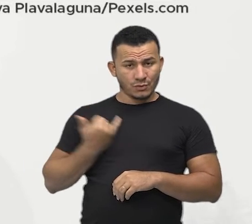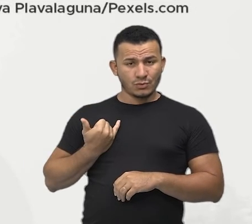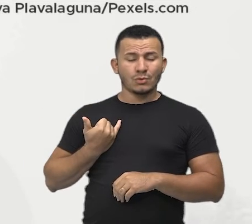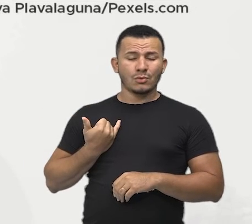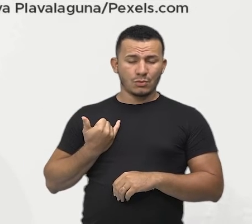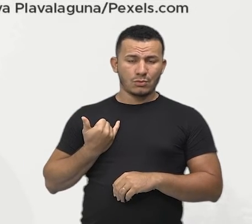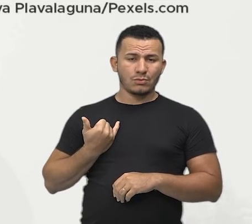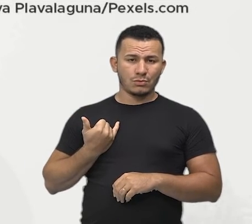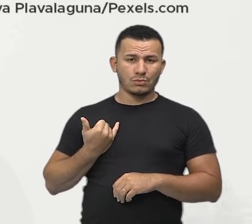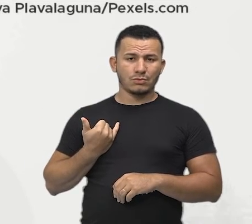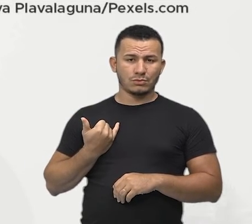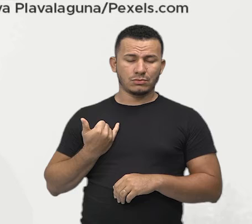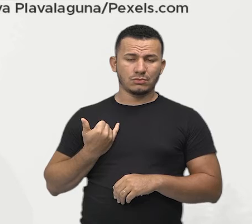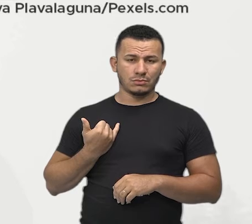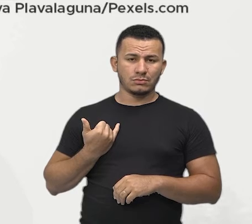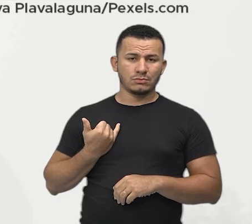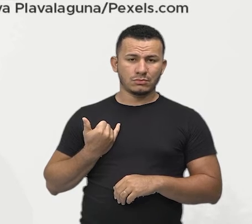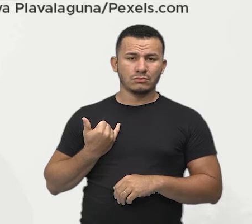que